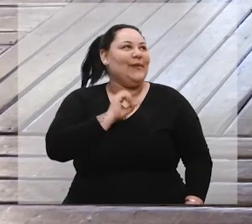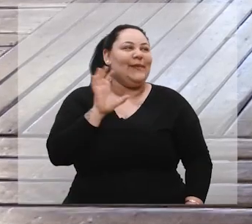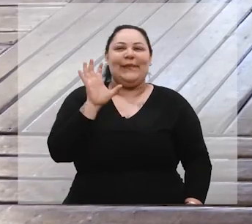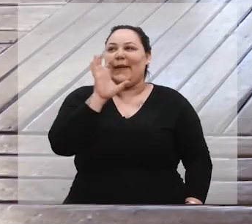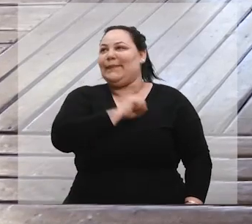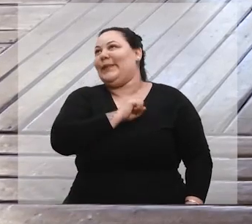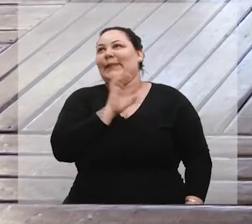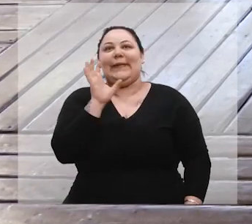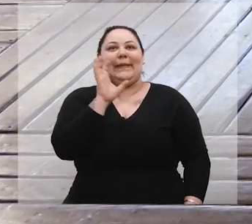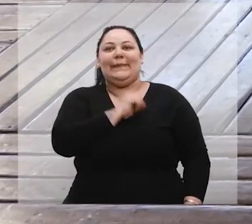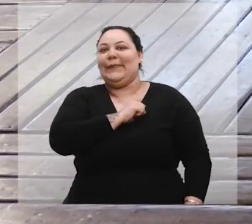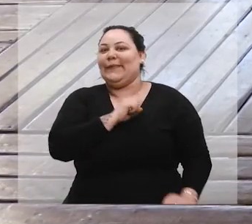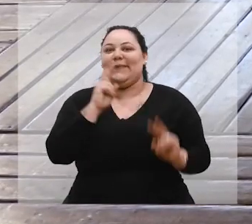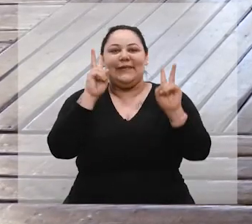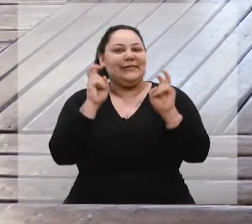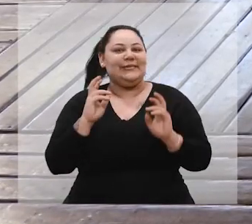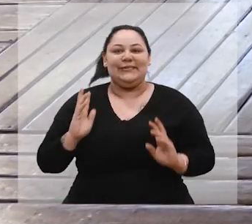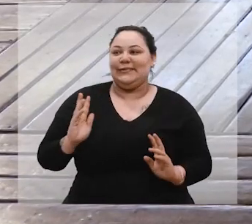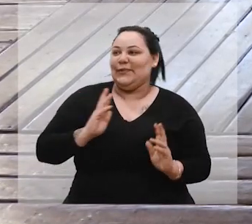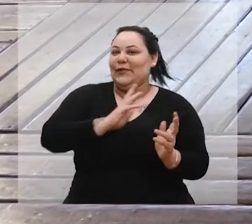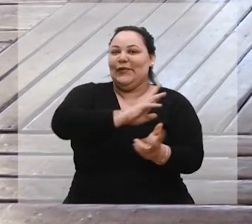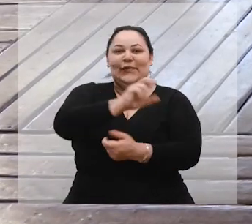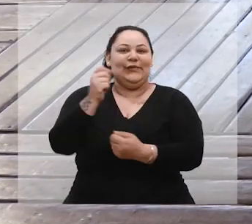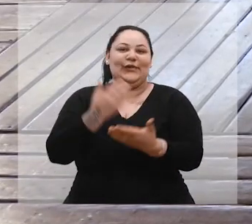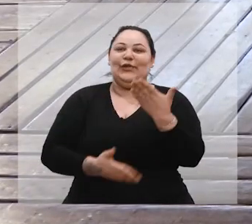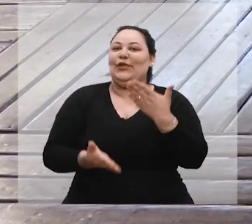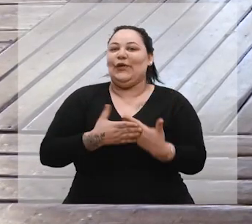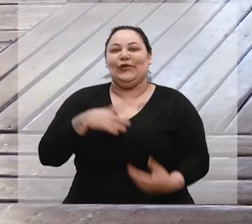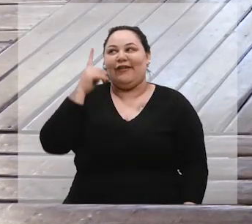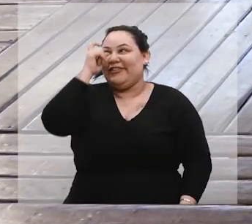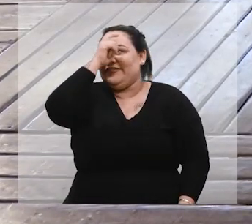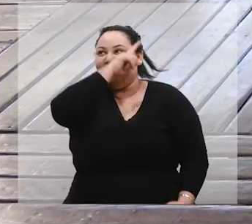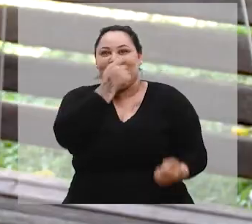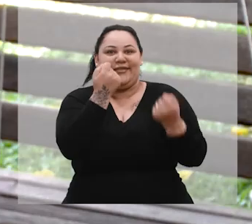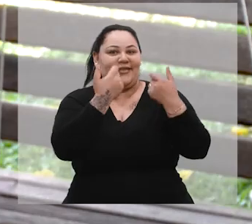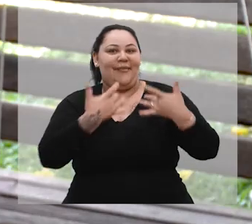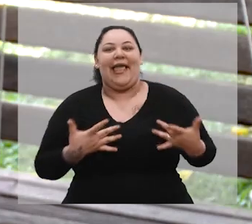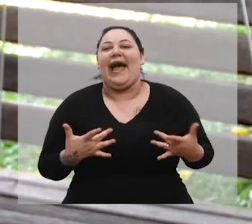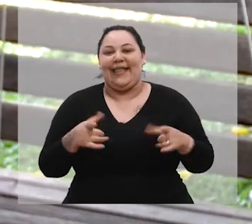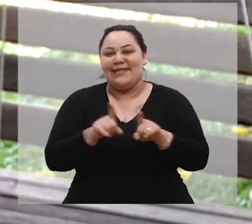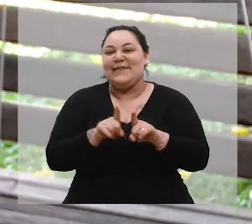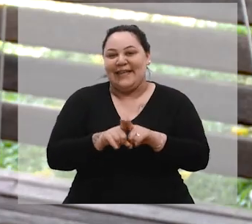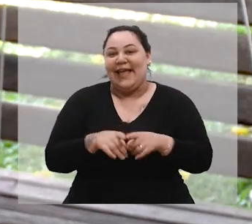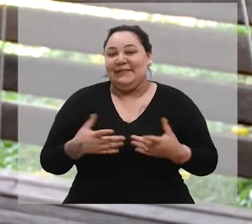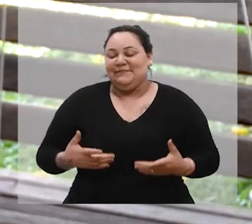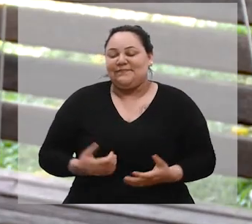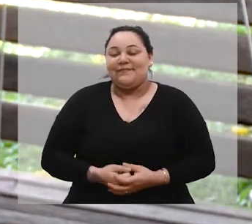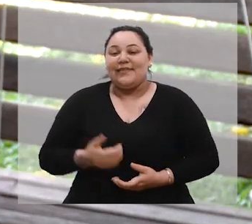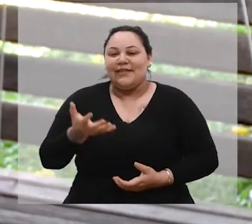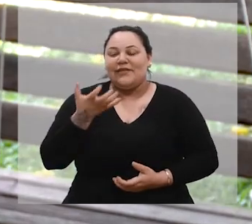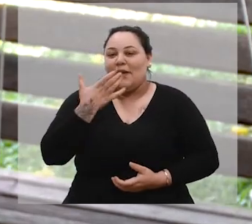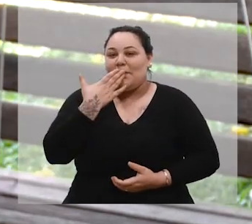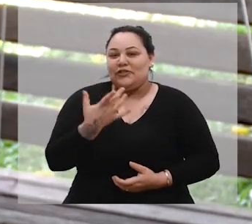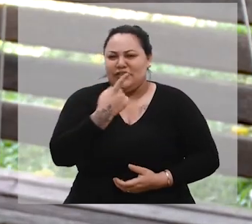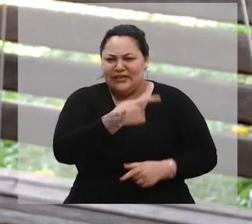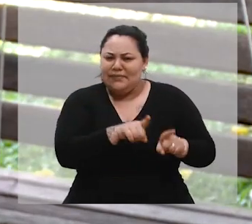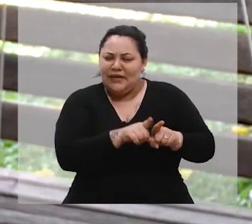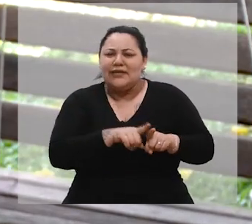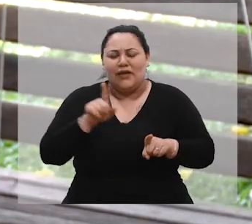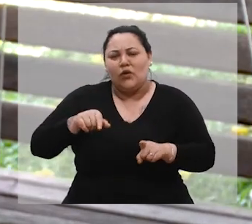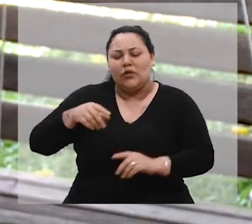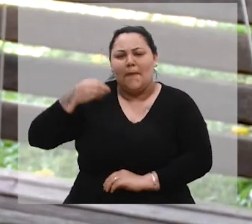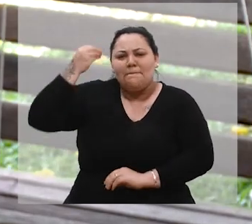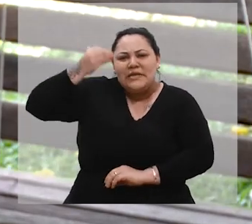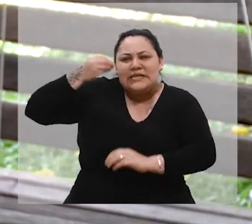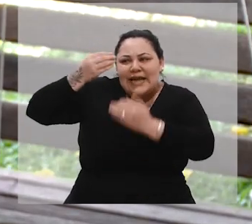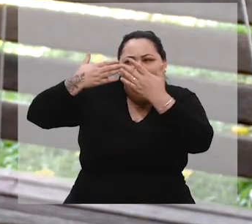tão universal, né? Tão difícil de explicar às vezes. E queria te pedir, assim, você é